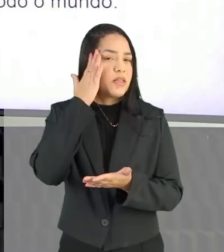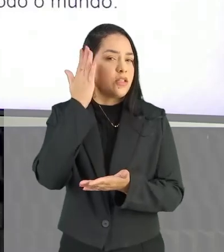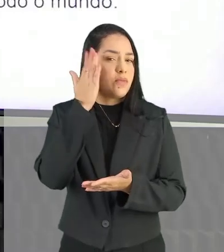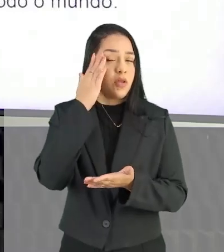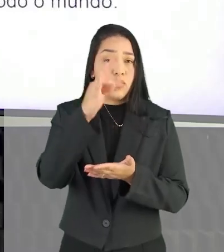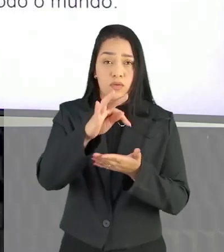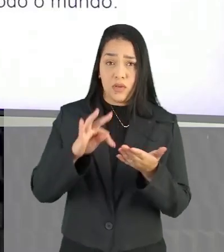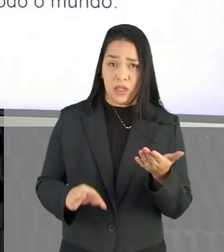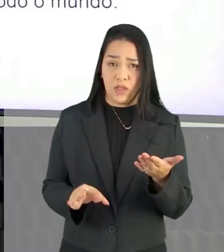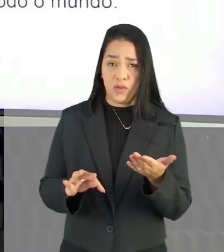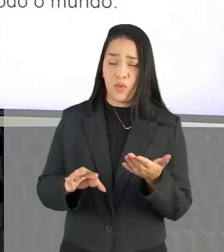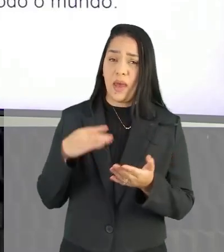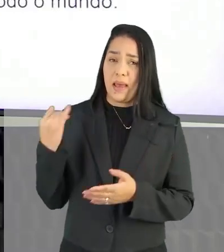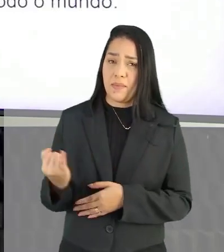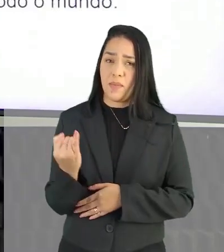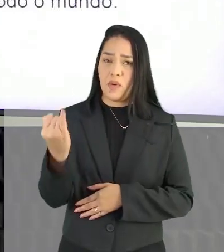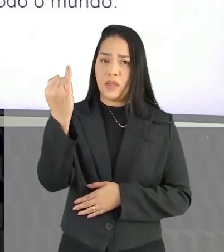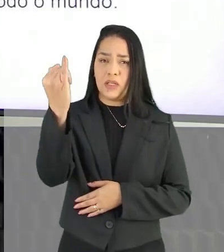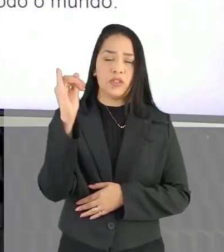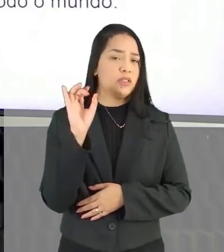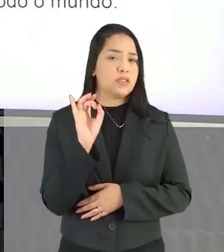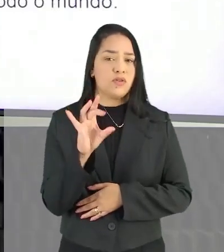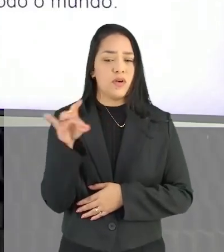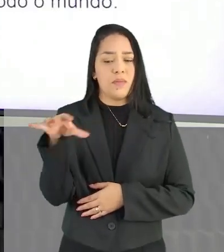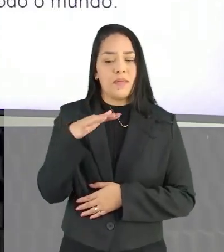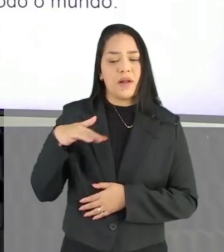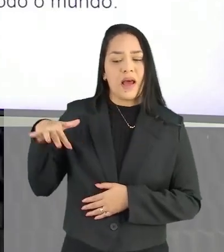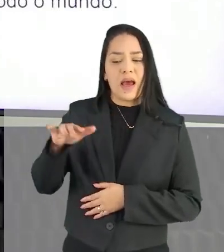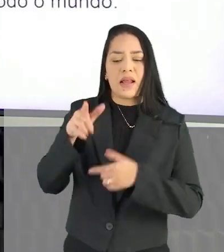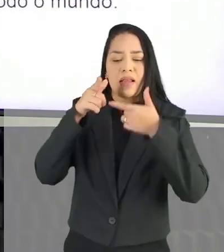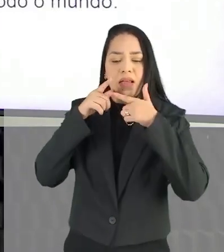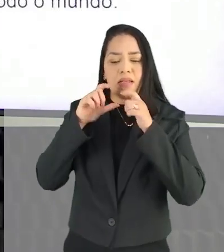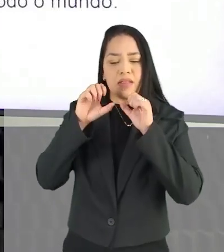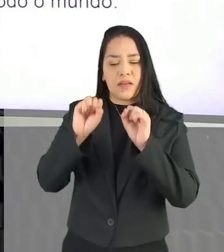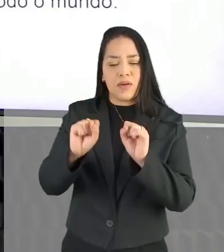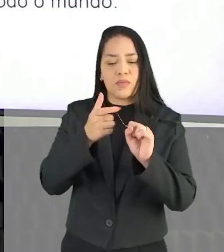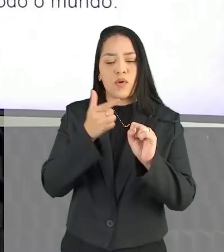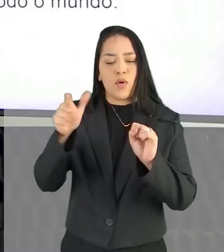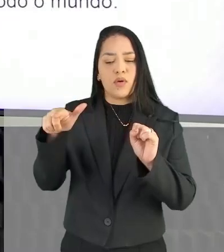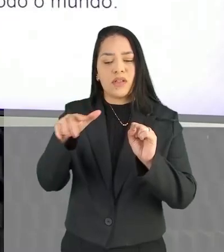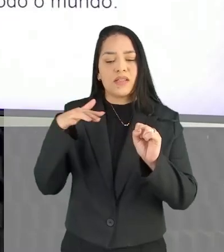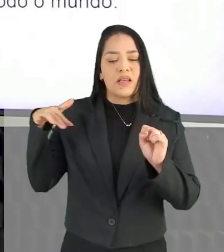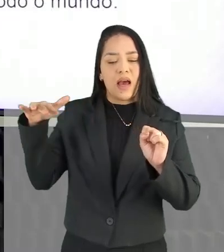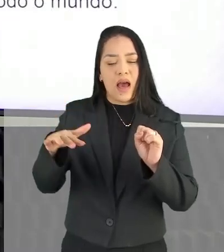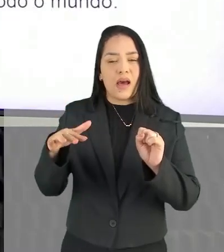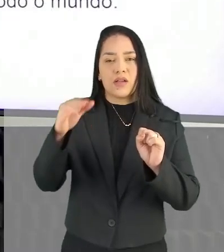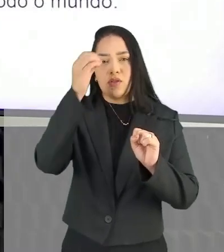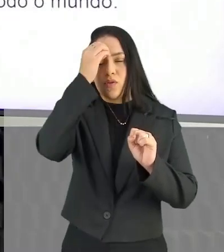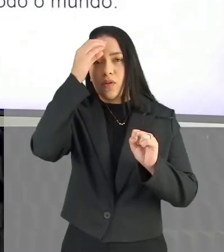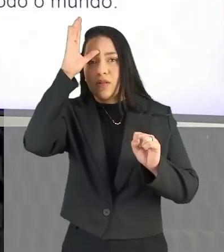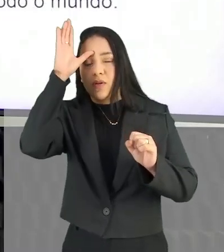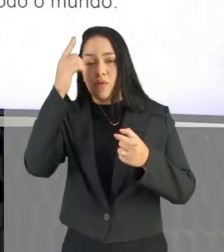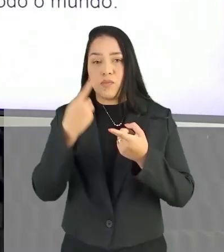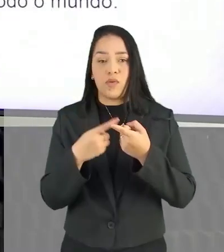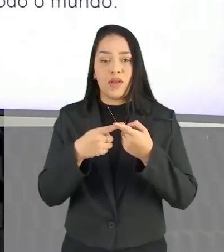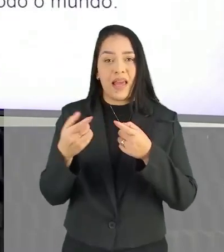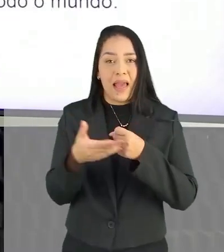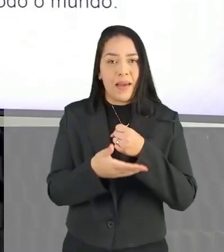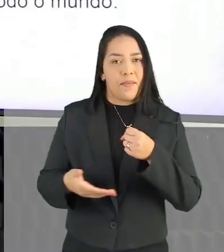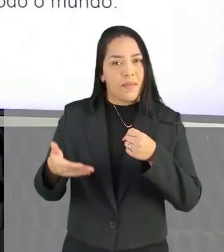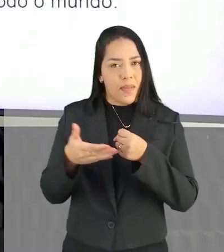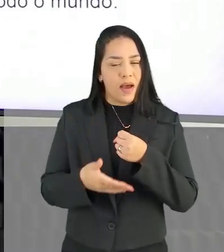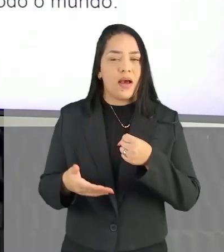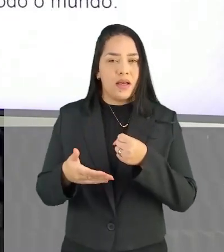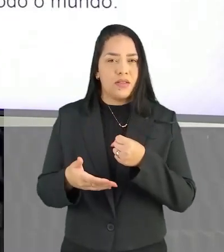é muito importante. A gente fala não só para a área da linguagem, mas para as outras áreas de conhecimento, porque é básico, né, para